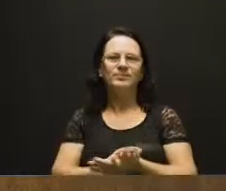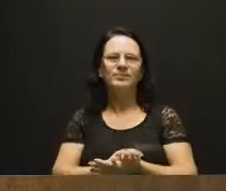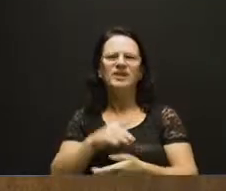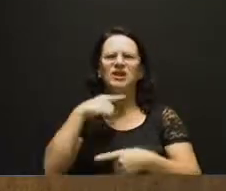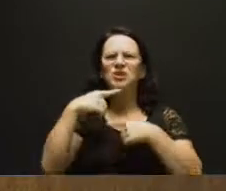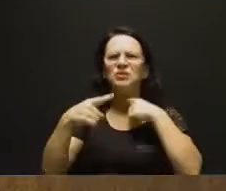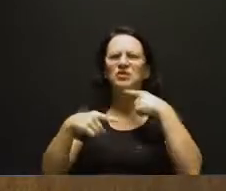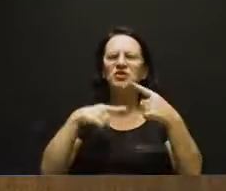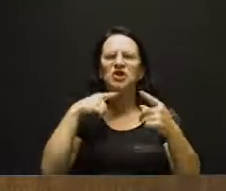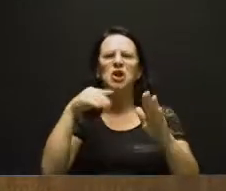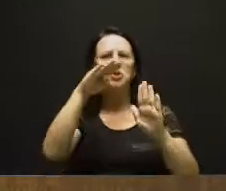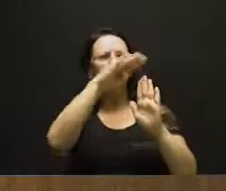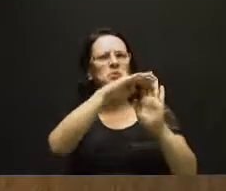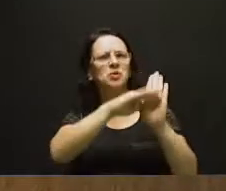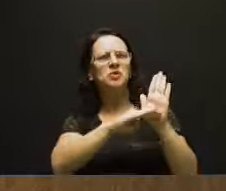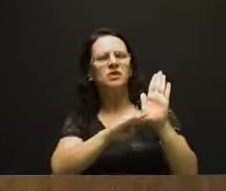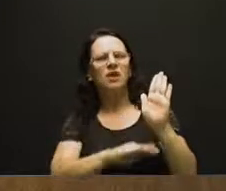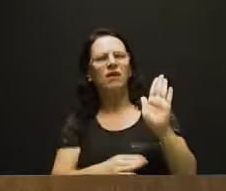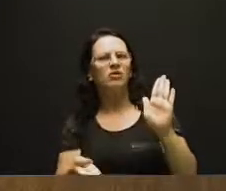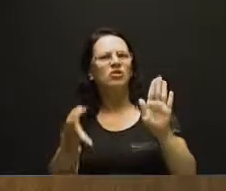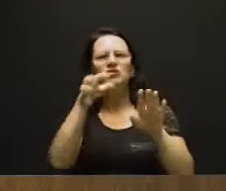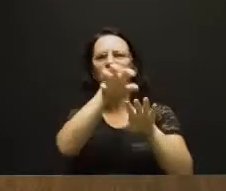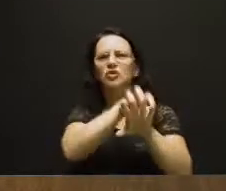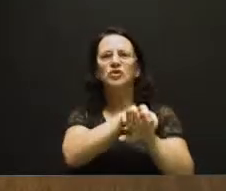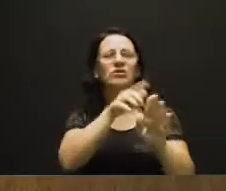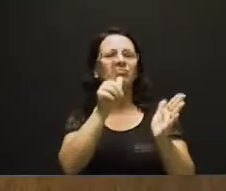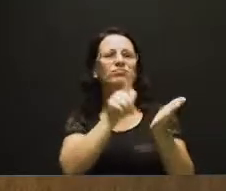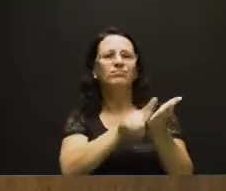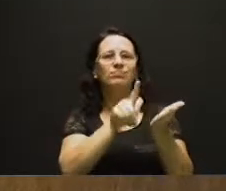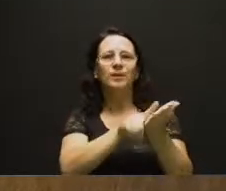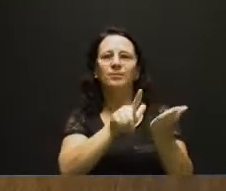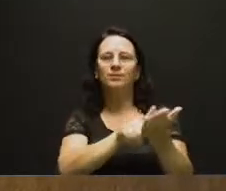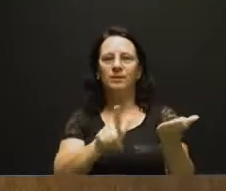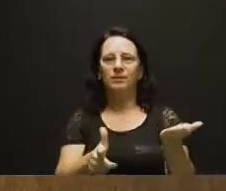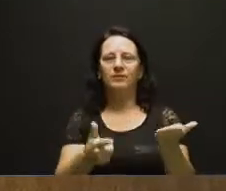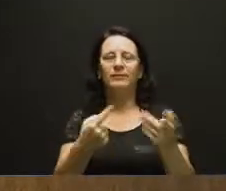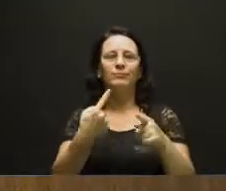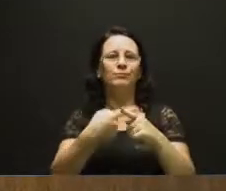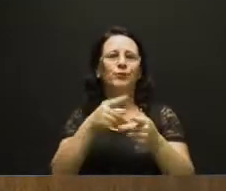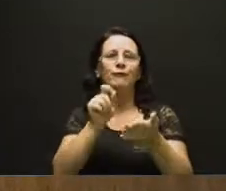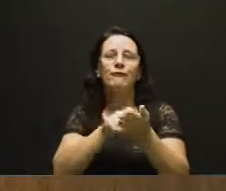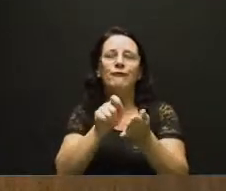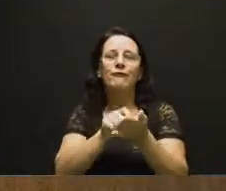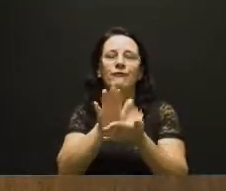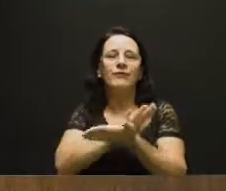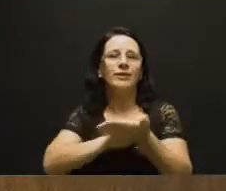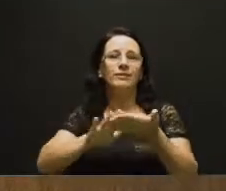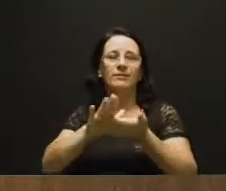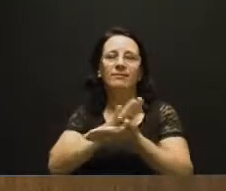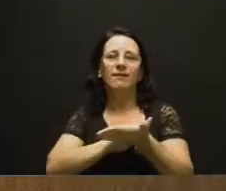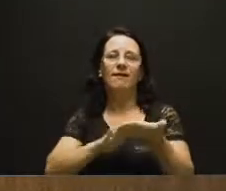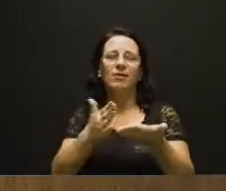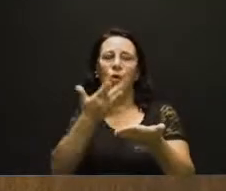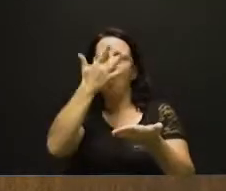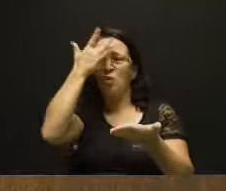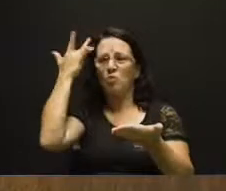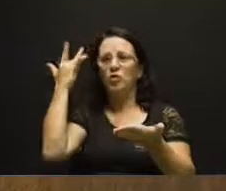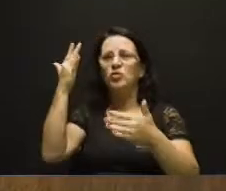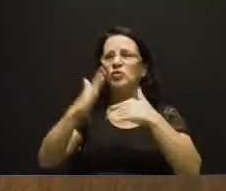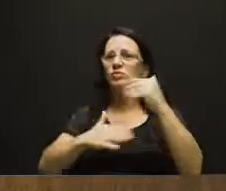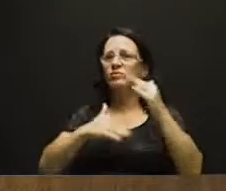adianta criar um projeto de inclusão que não sai do papel o que é mal executado ou com profissionais